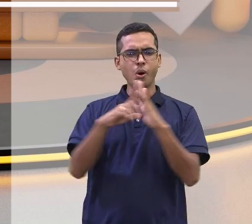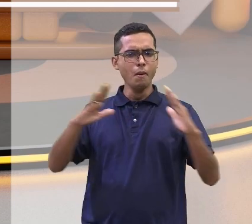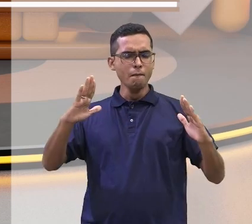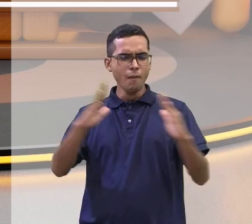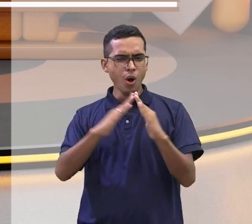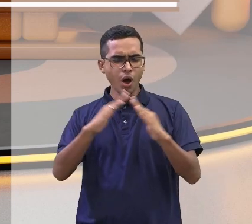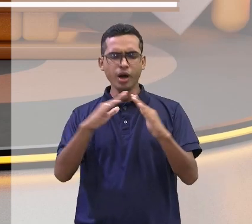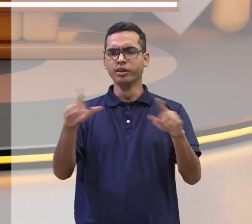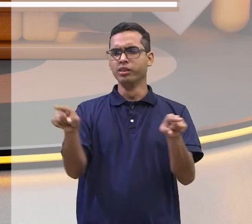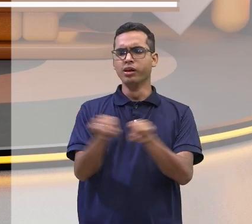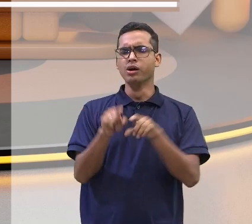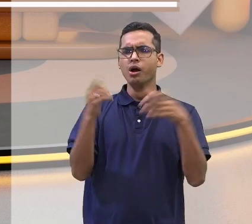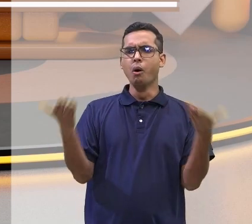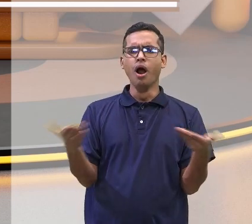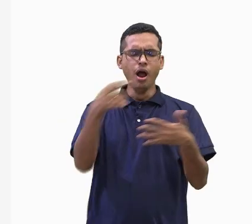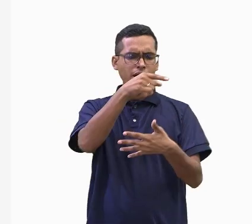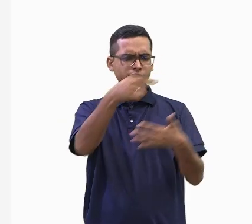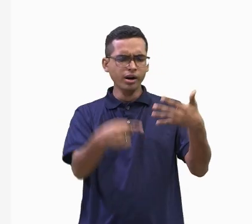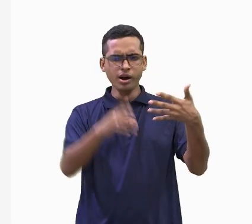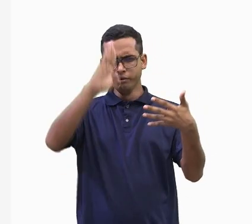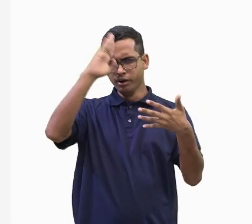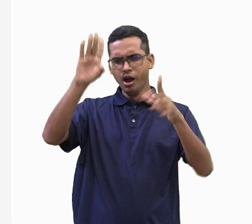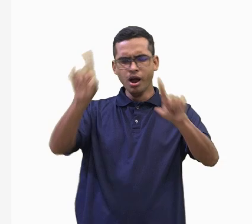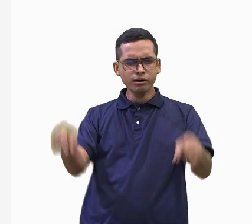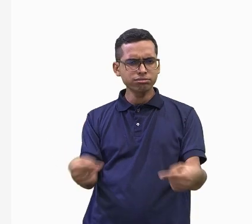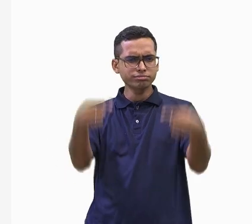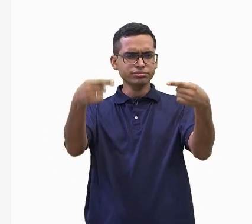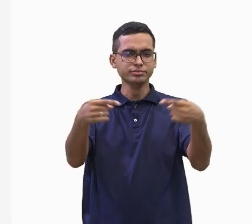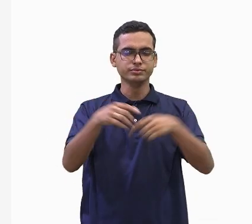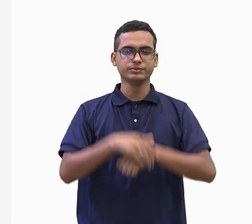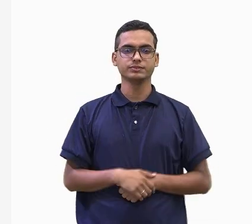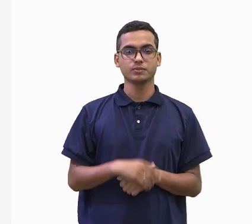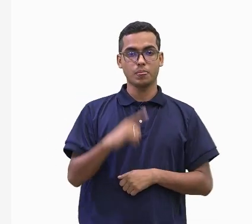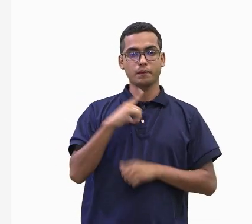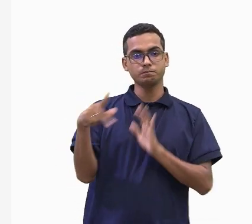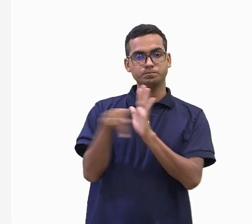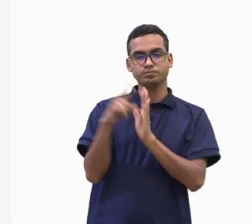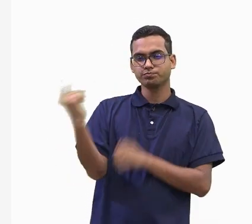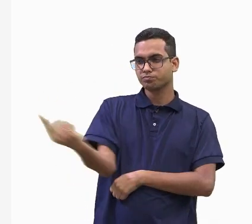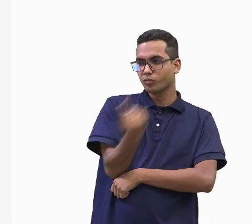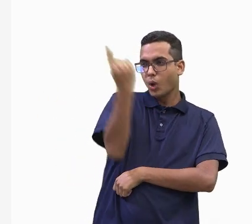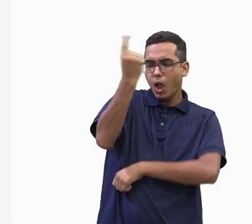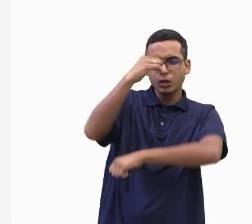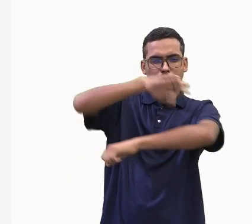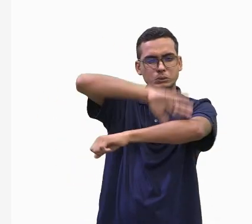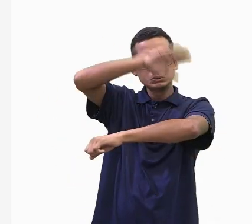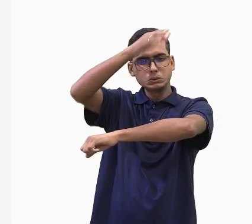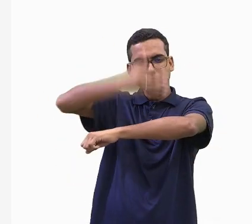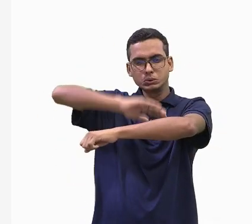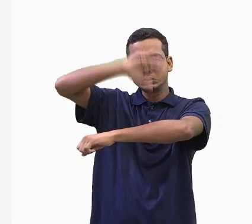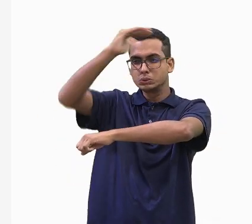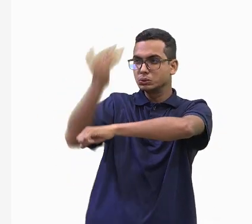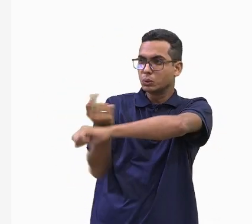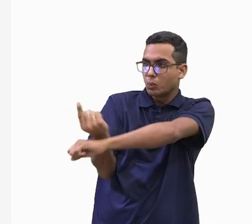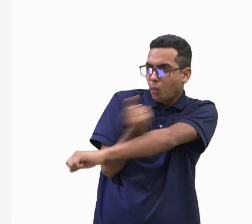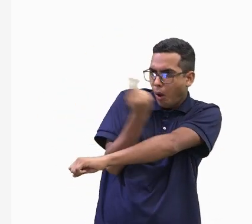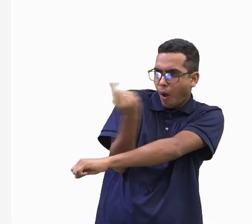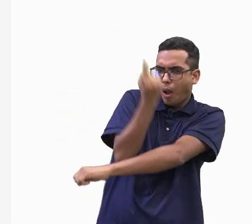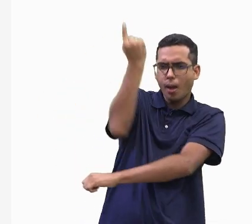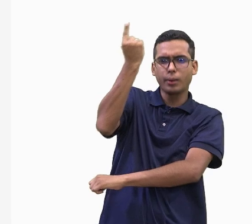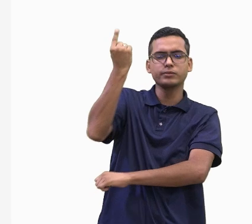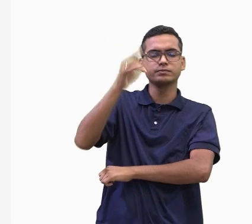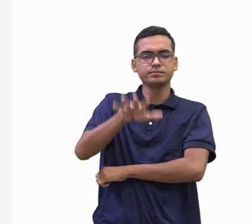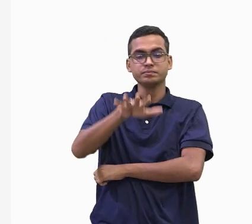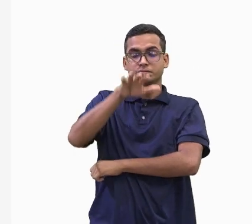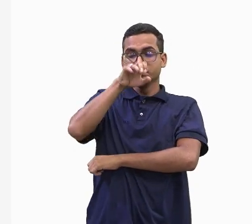então, os principais desafios? Vão ser, então, enfrentar a altitude elevada, porque o ar vai ser rarefeito, quanto maior,